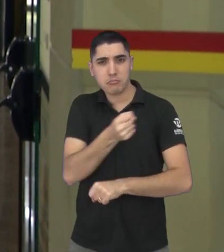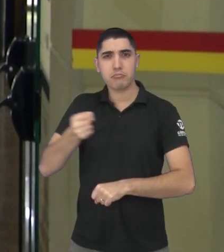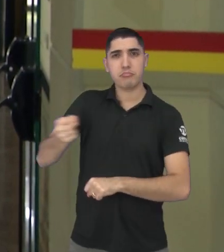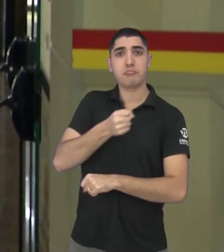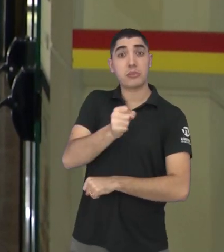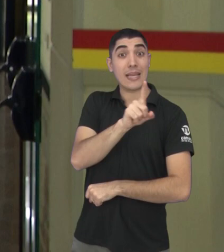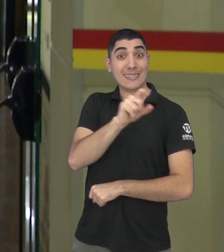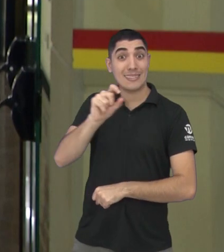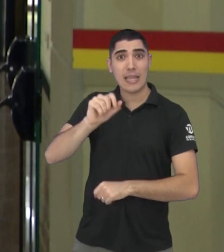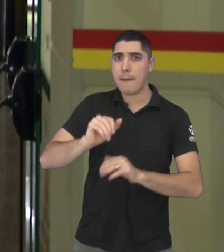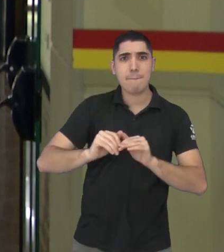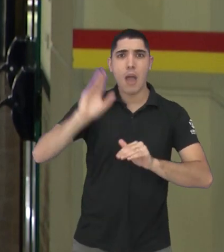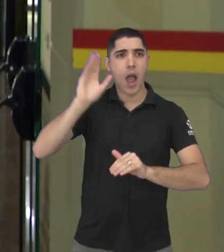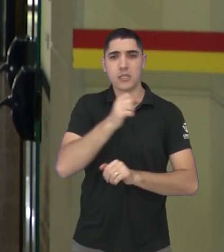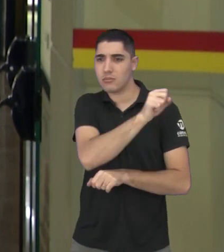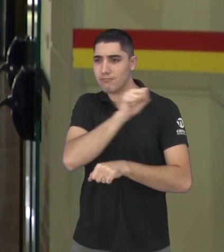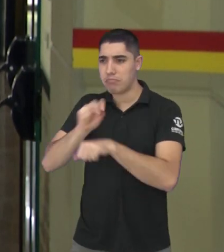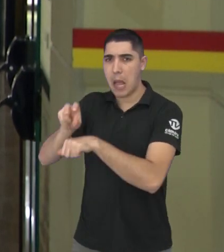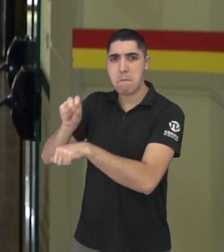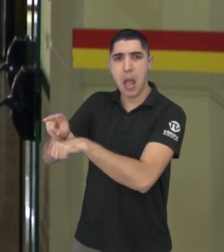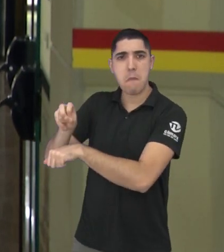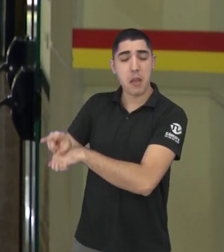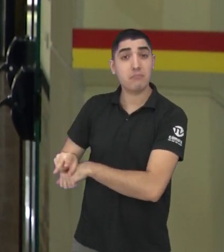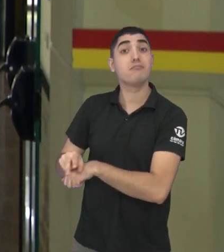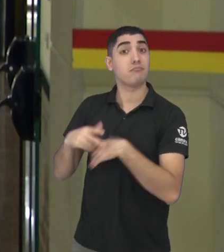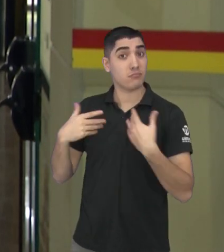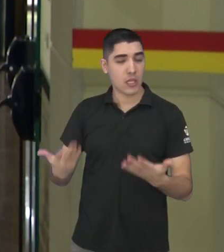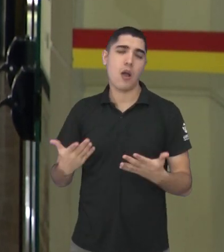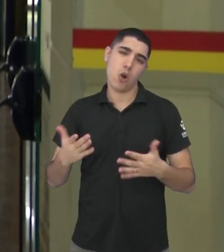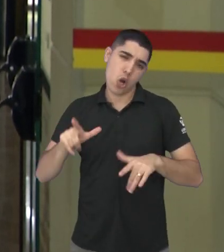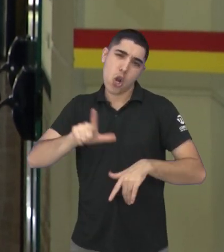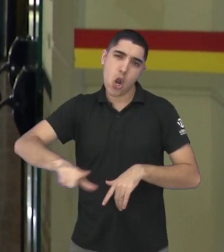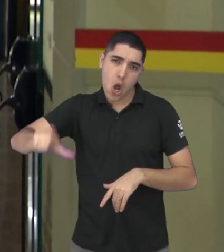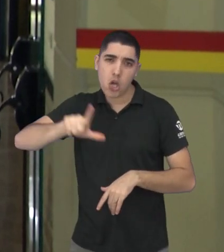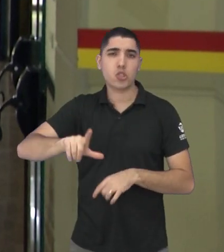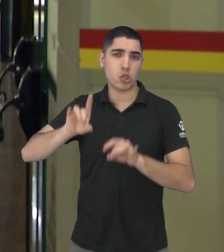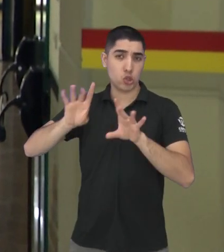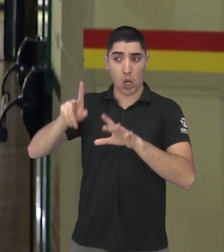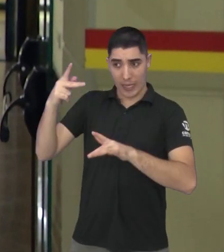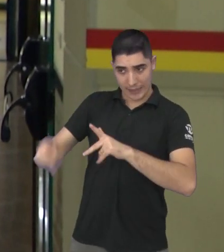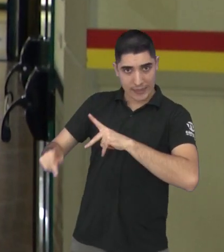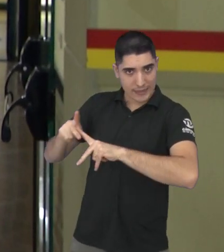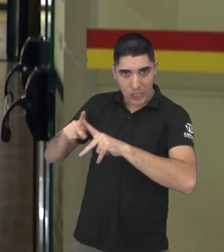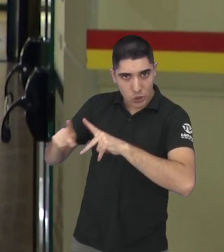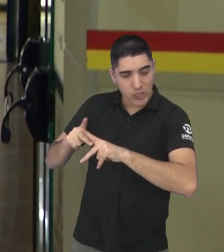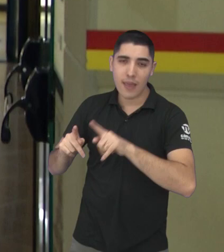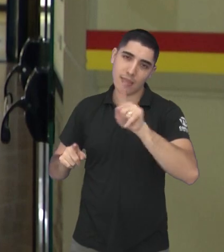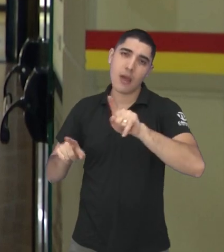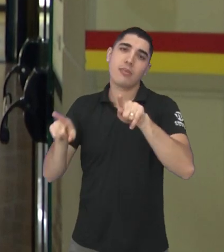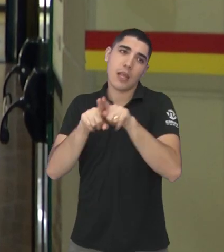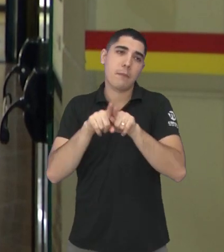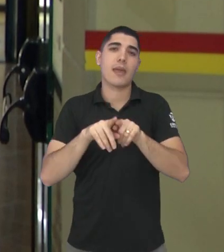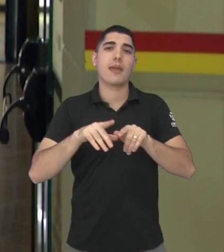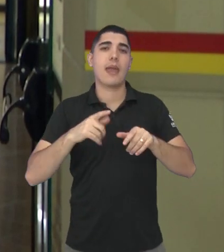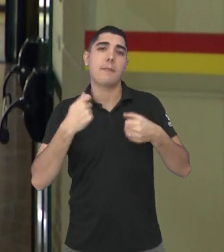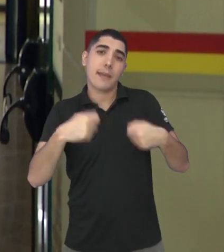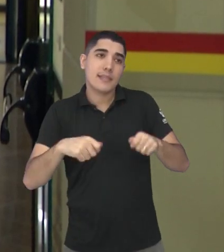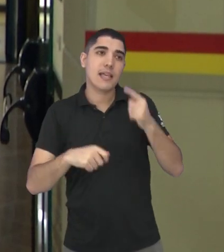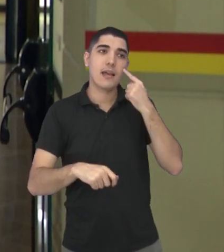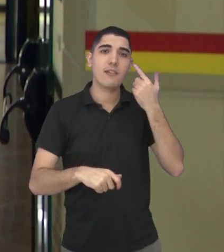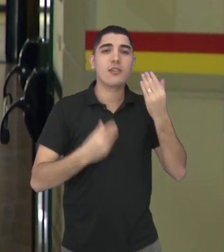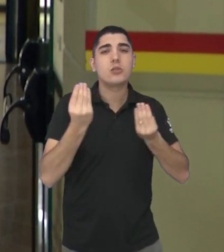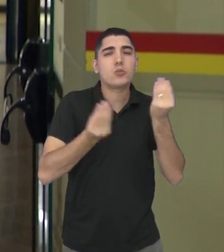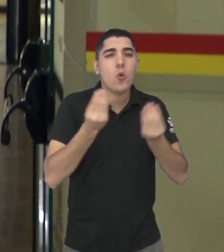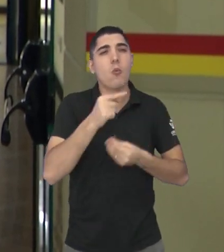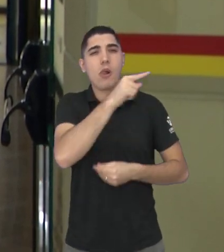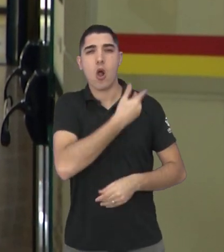de mais de mais de uma centena de contratações nesse período e isso né claro que depende de vários fatores não só municipais mas o fator do